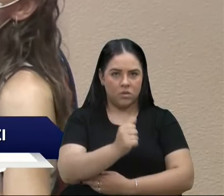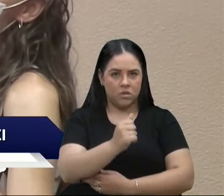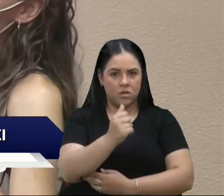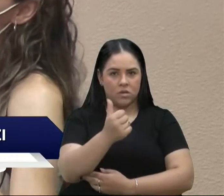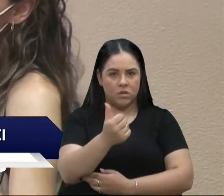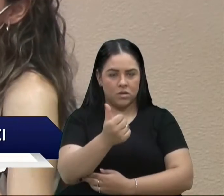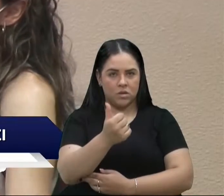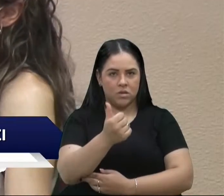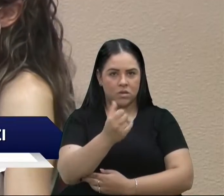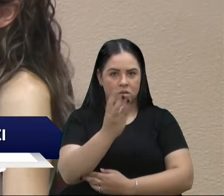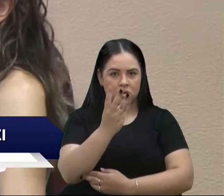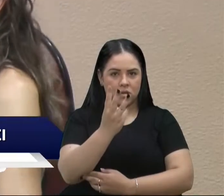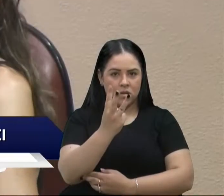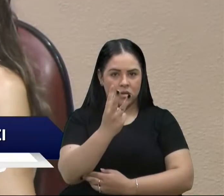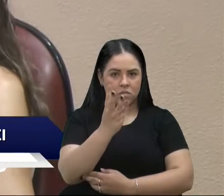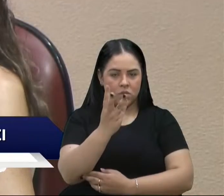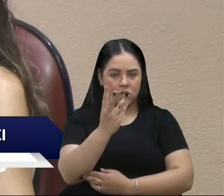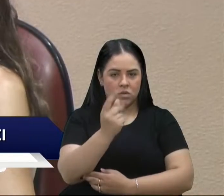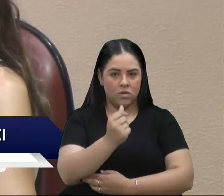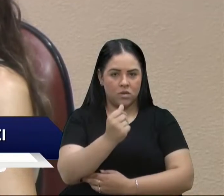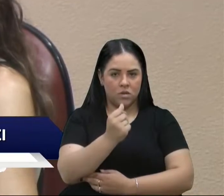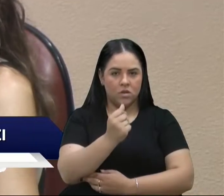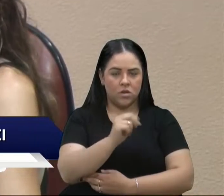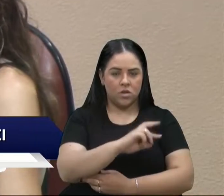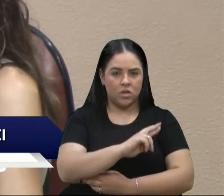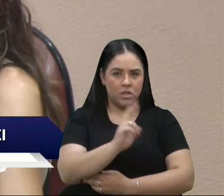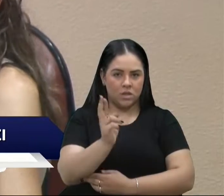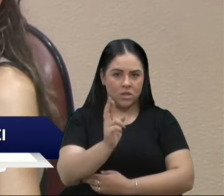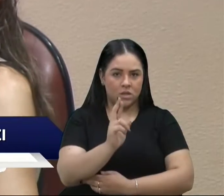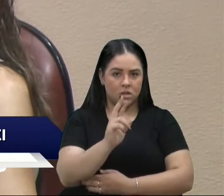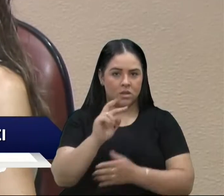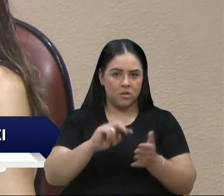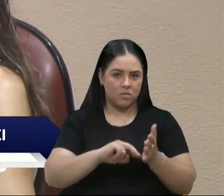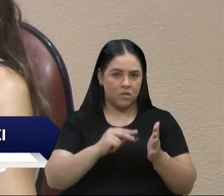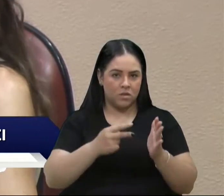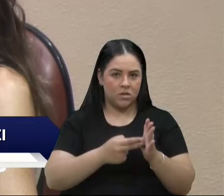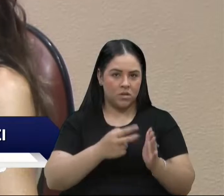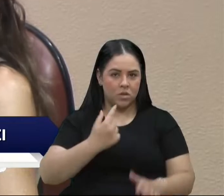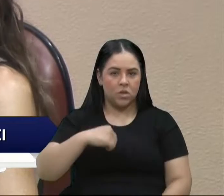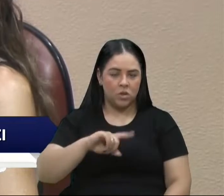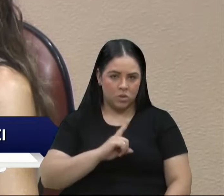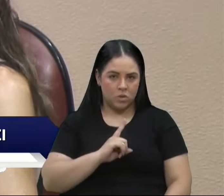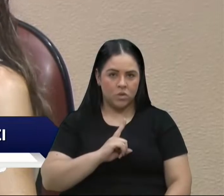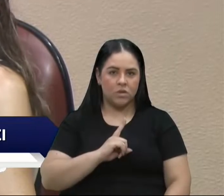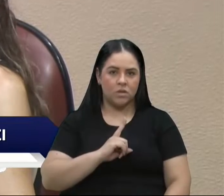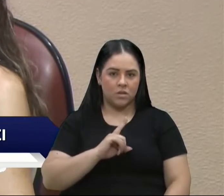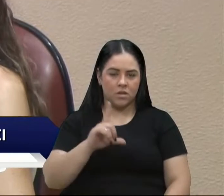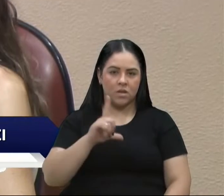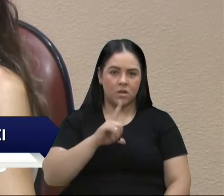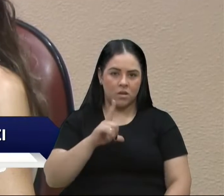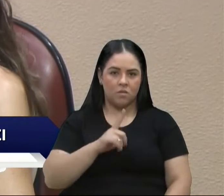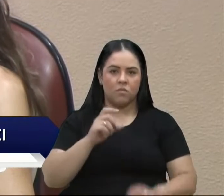R$ 3.006.000. R$ 3 milhões de saldo positivo, ou seja, de valor que a gente tem e que ainda pode ser produzido